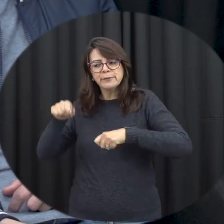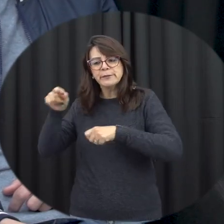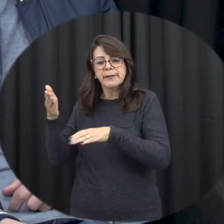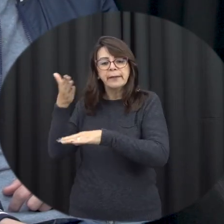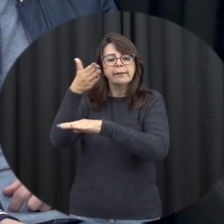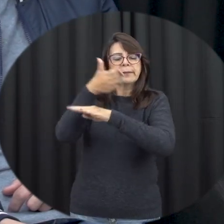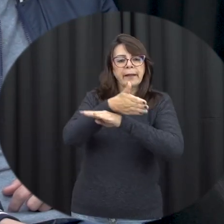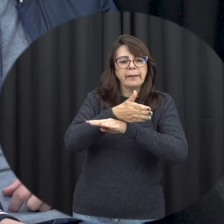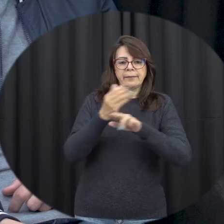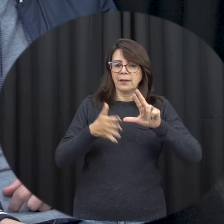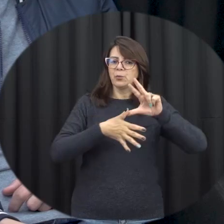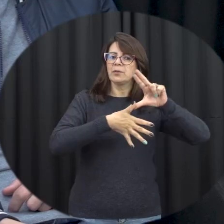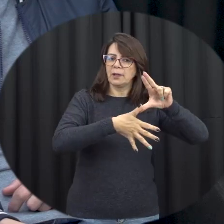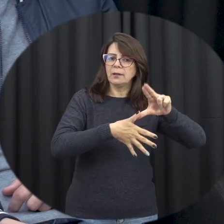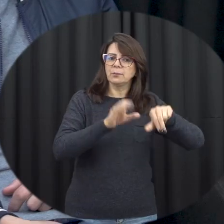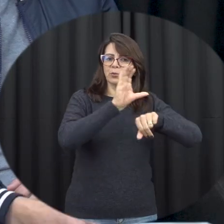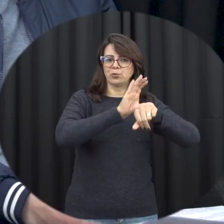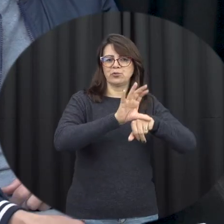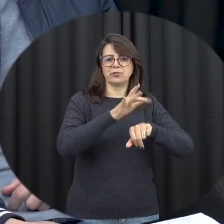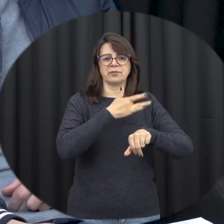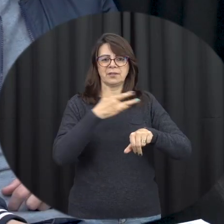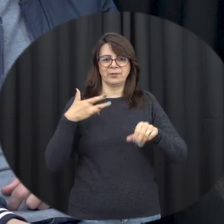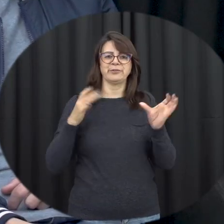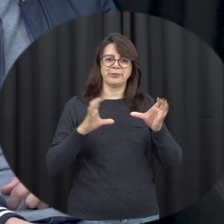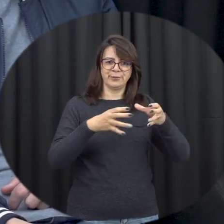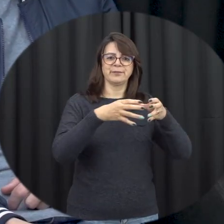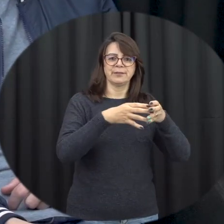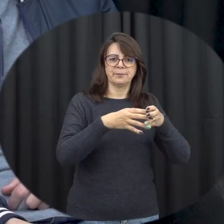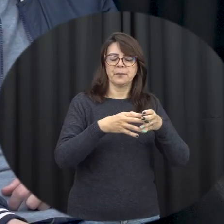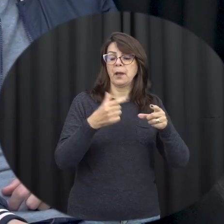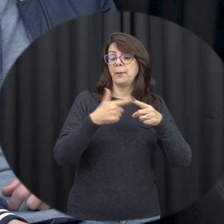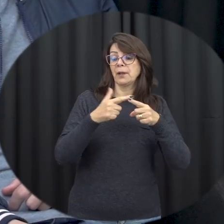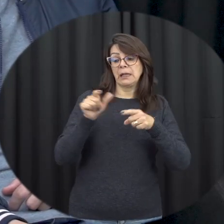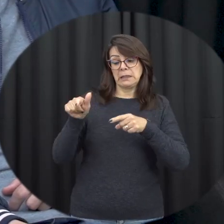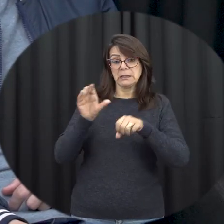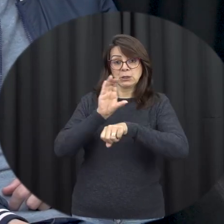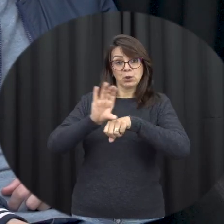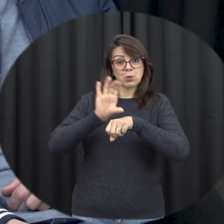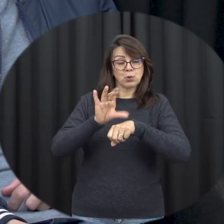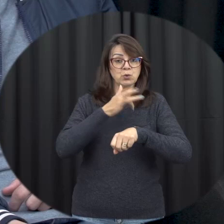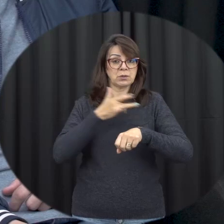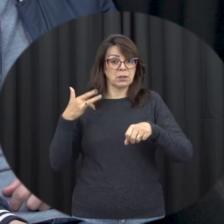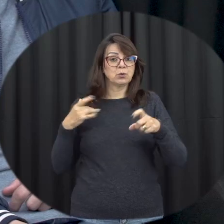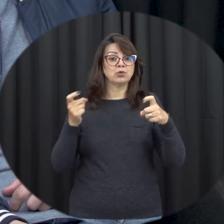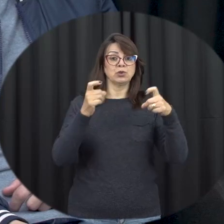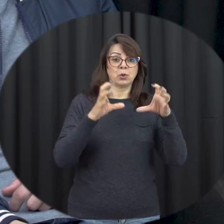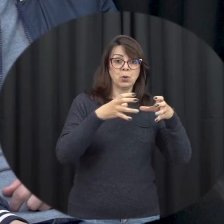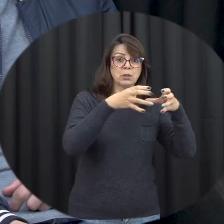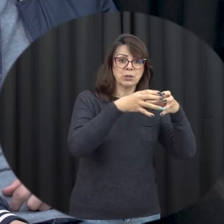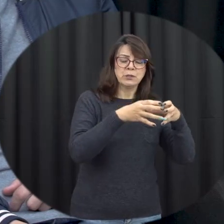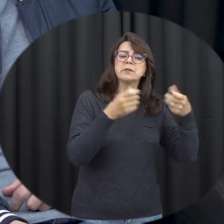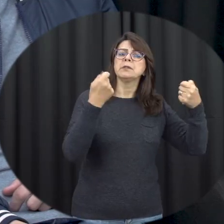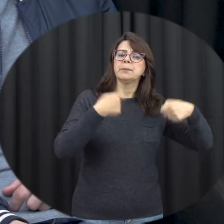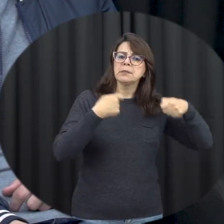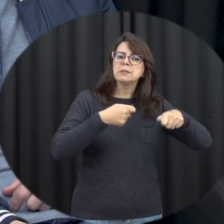para a entrada na UNILA, né, para lecionar sobre o curso de saúde coletiva. Exatamente. Porque, pelo meu entender, assim, o curso ele demanda do profissional assim,